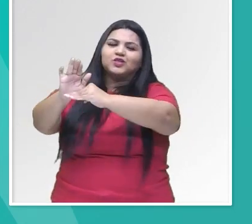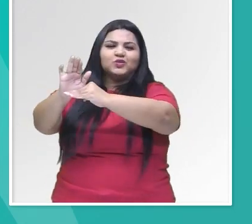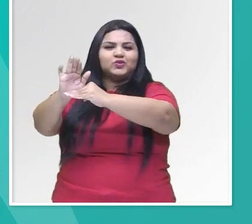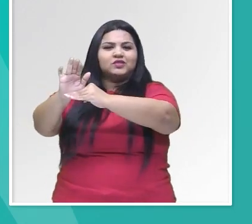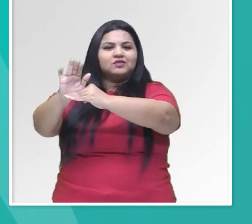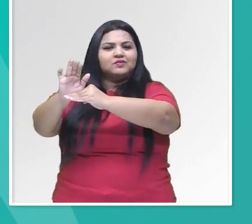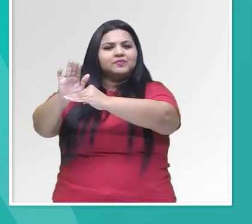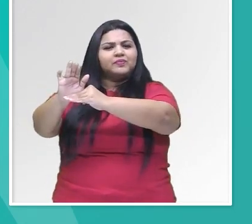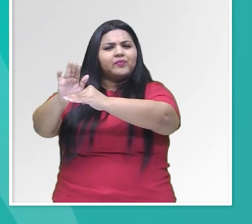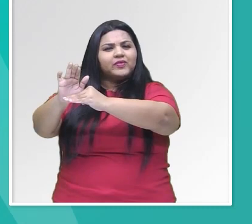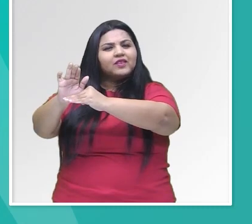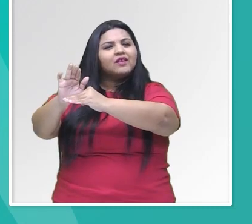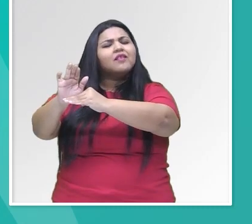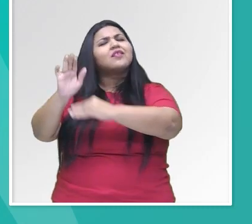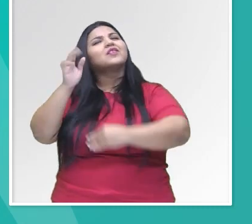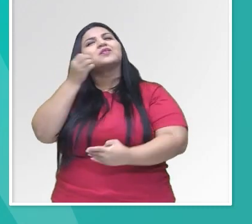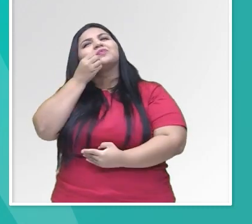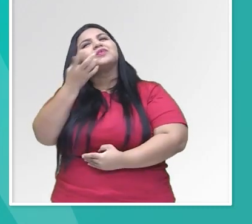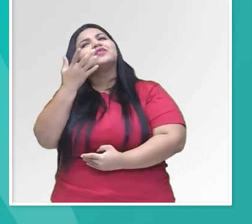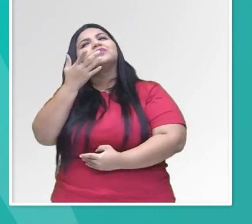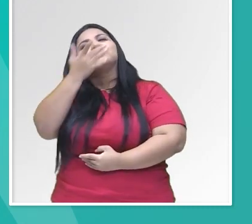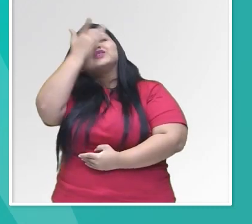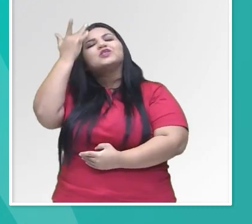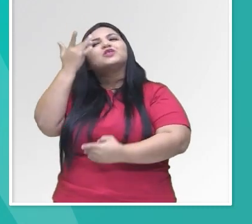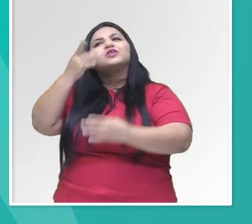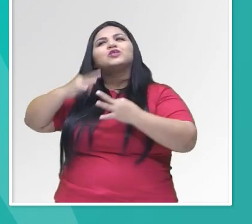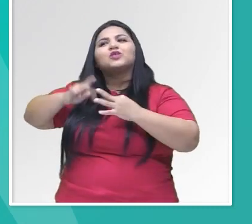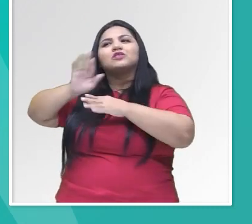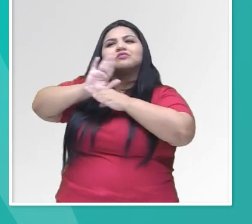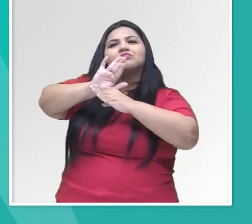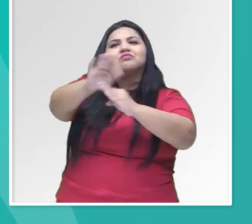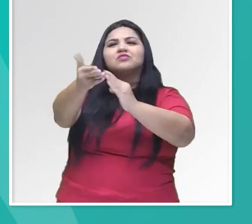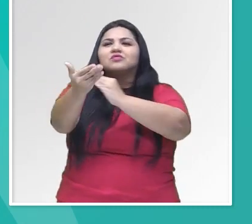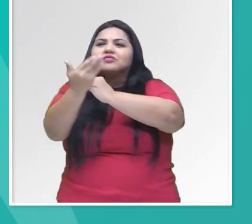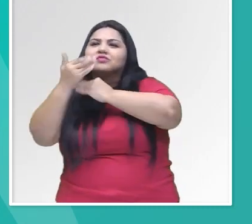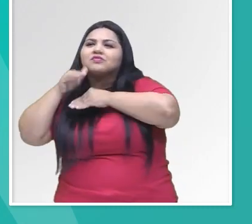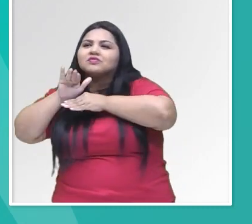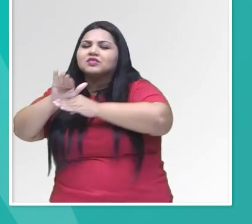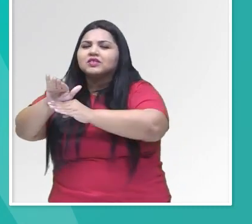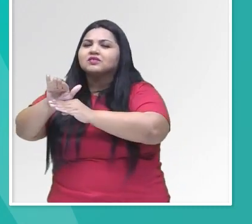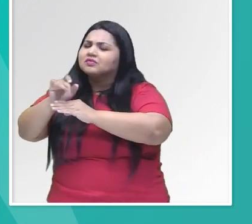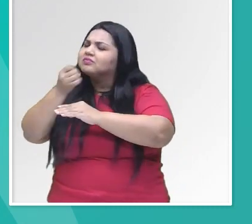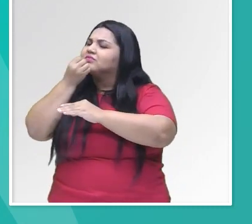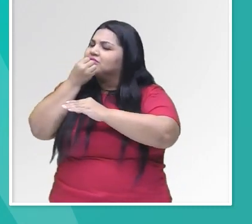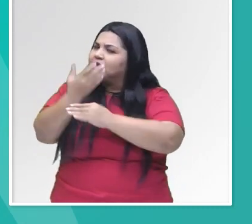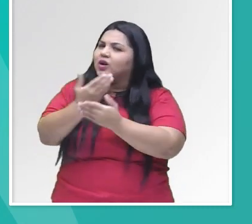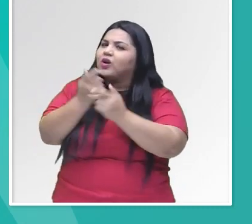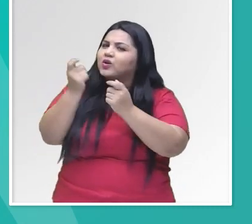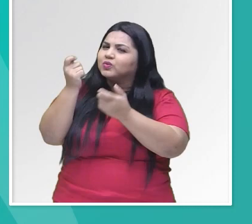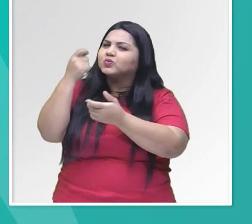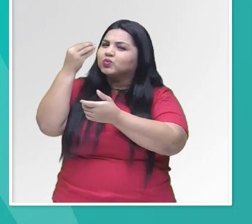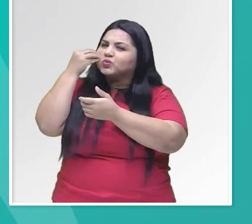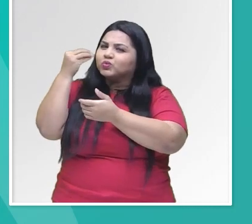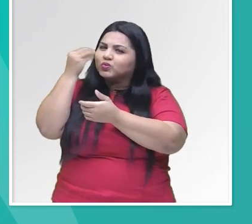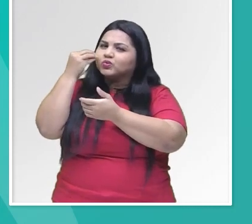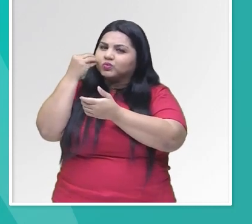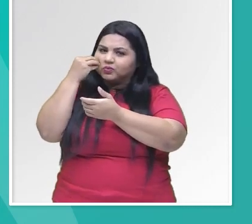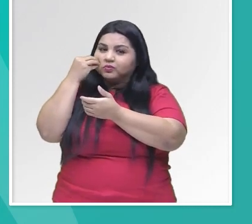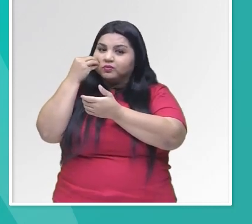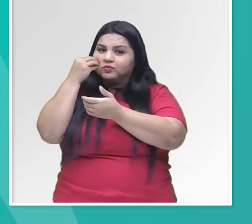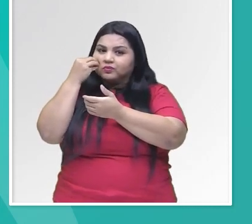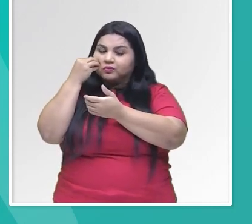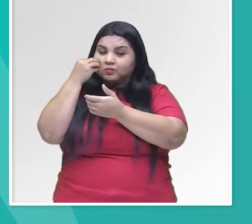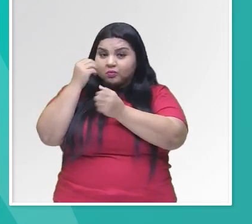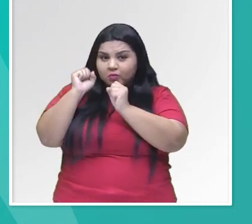bonito, todo mundo sendo gentil com o outro, ou pelo menos tentando, já é um bom começo, certo?